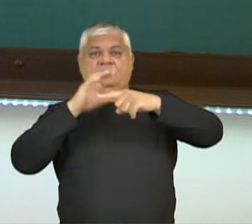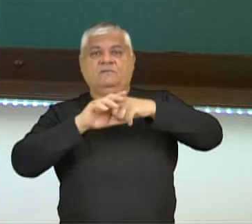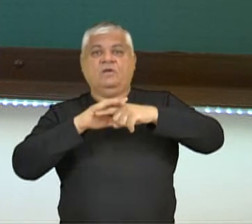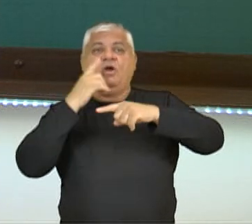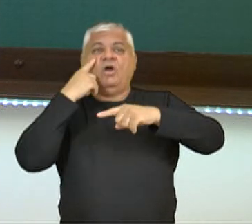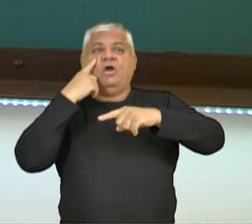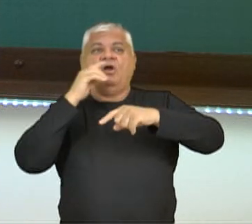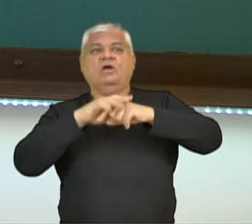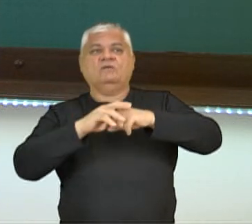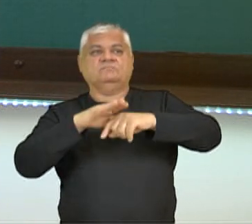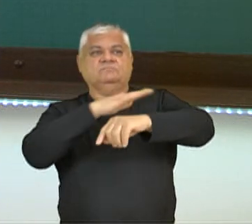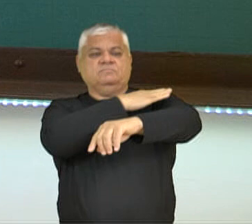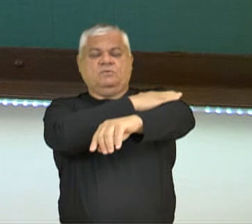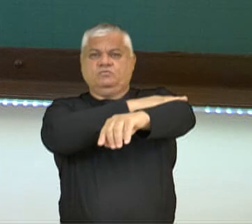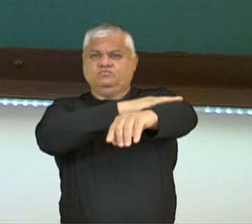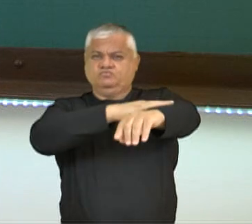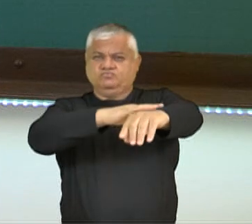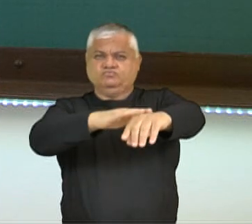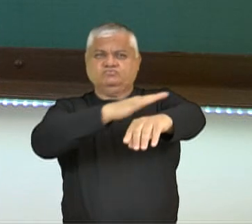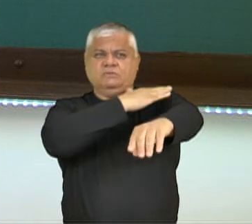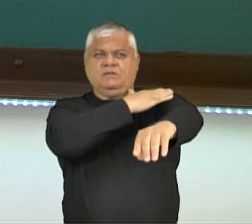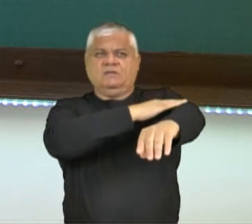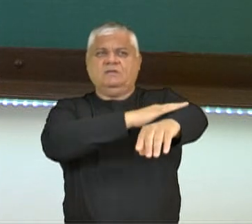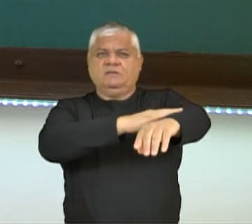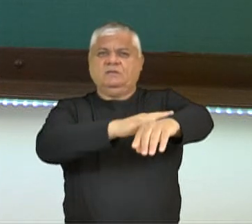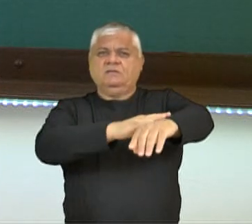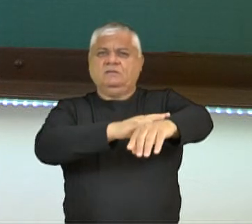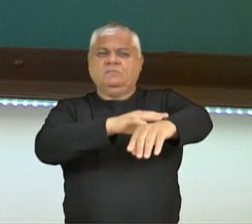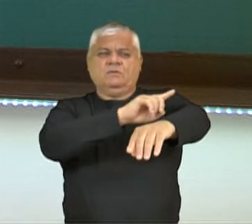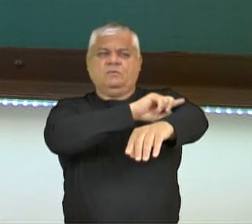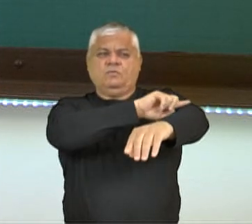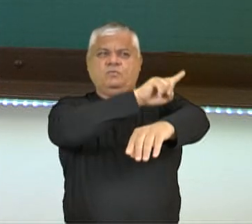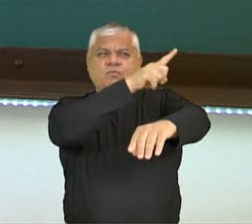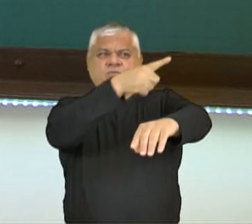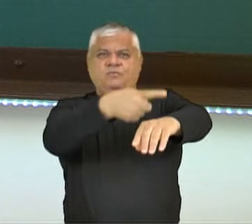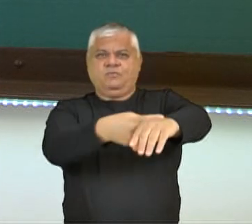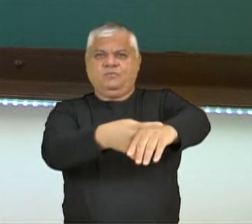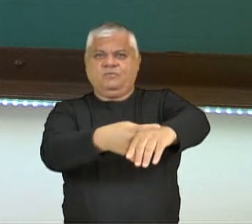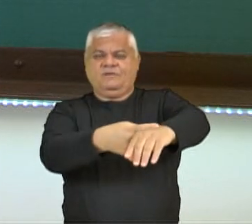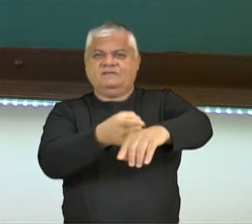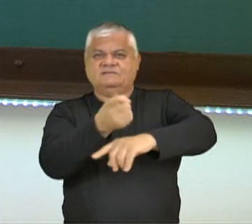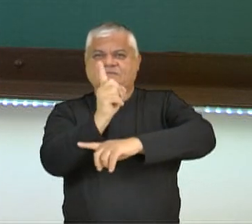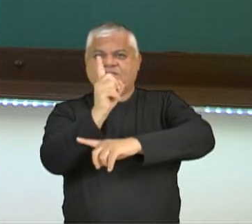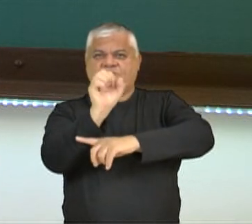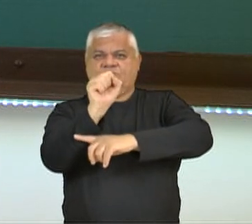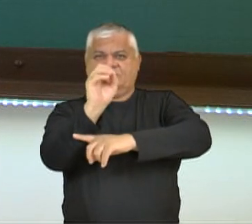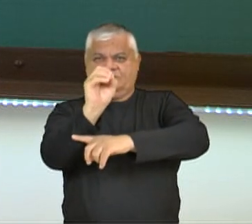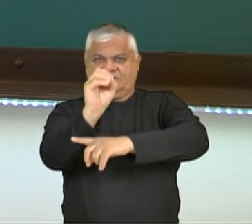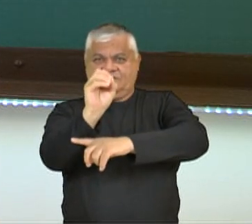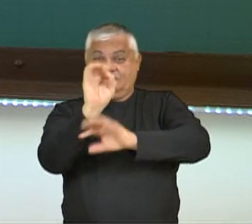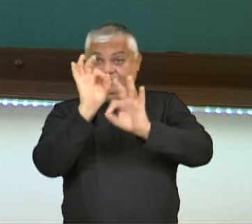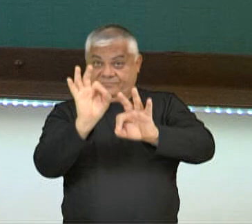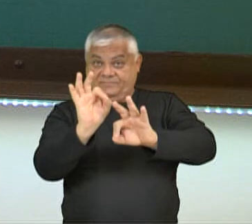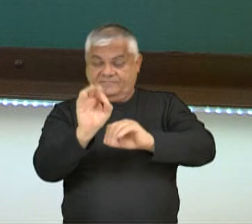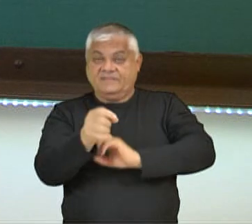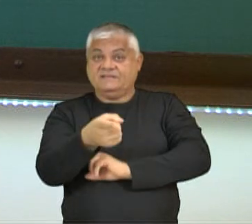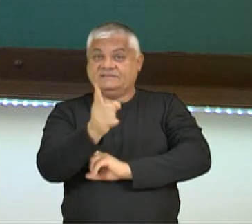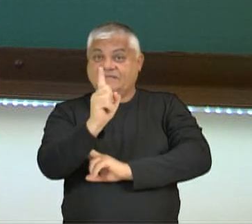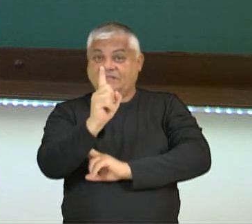bom? Aqui, ó, desse lado eu tenho a formação de 180 graus, assim como aqui também. Então, se você